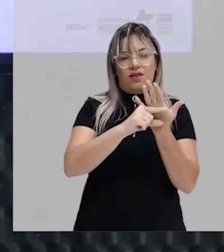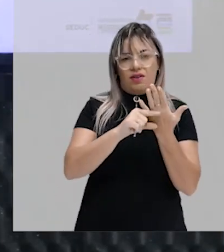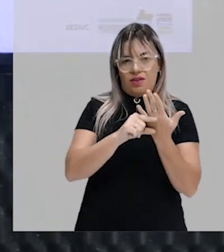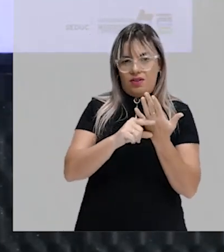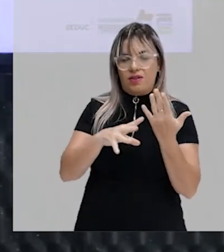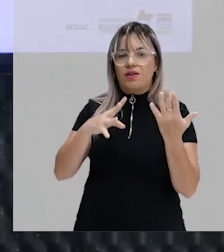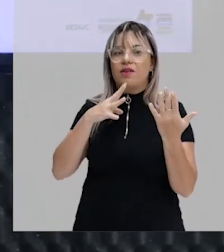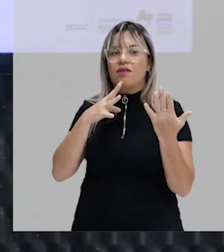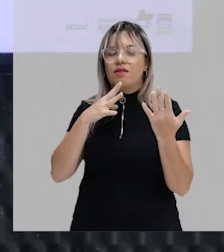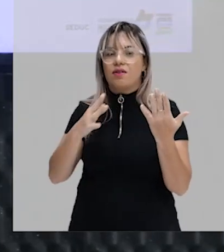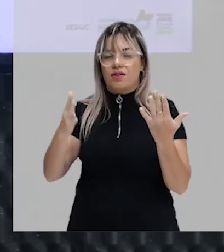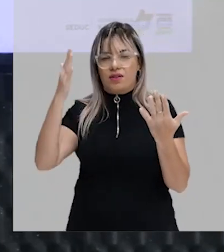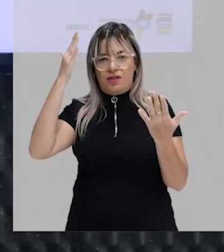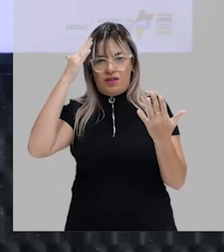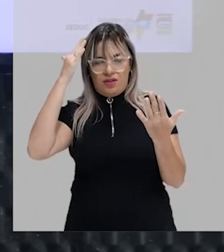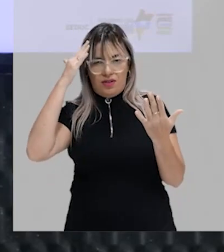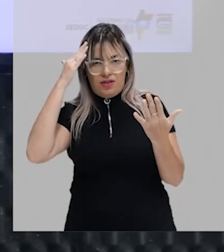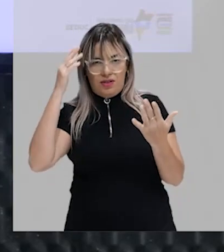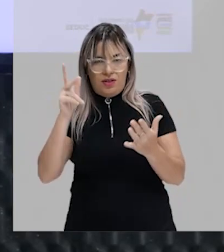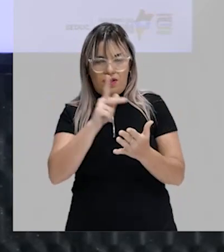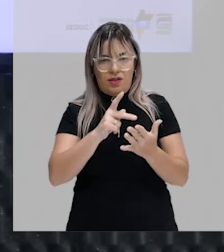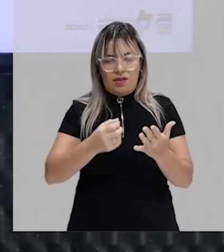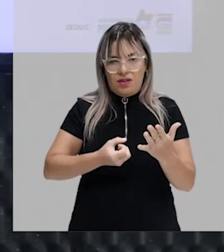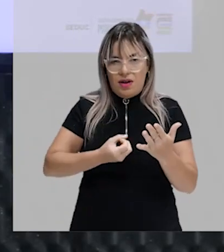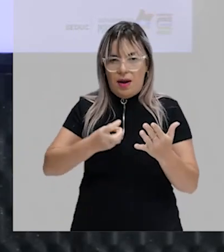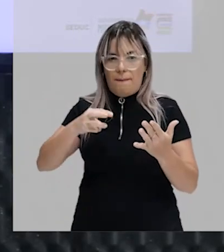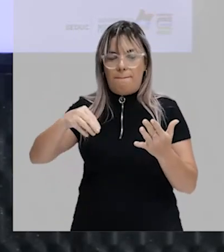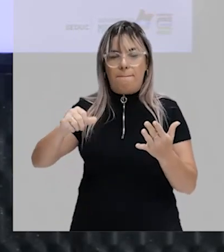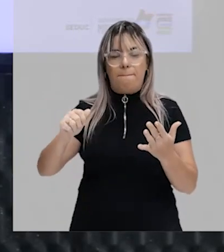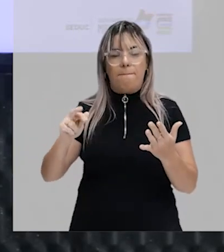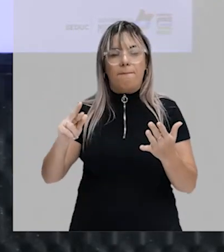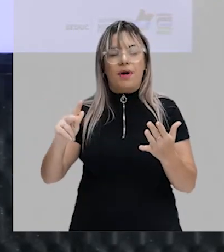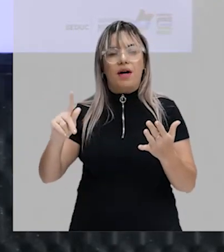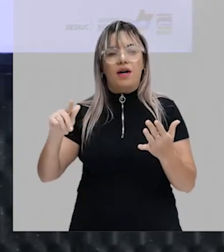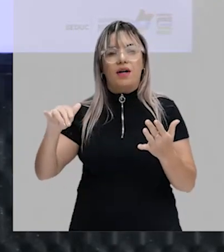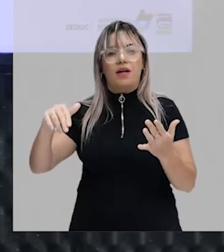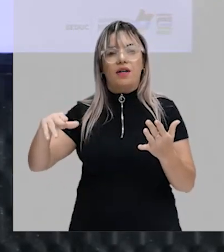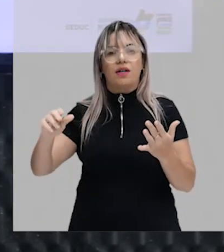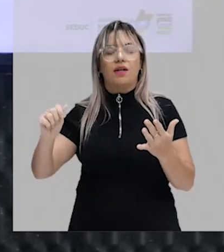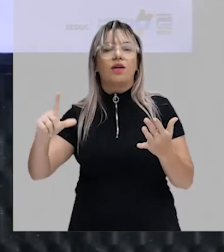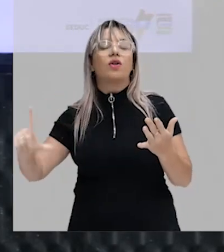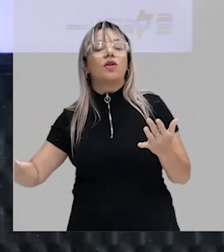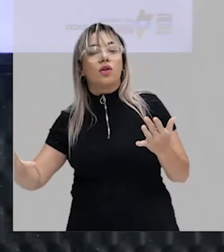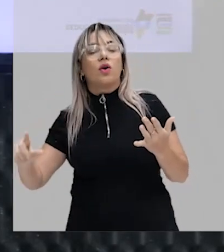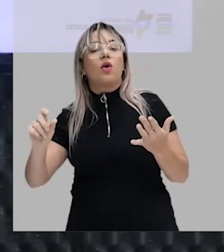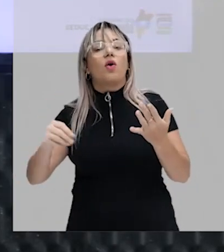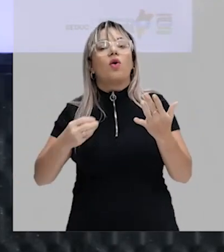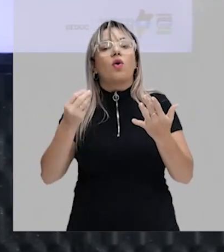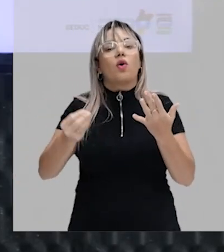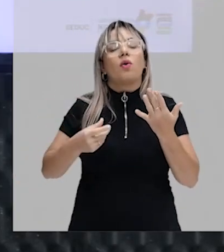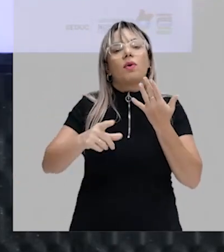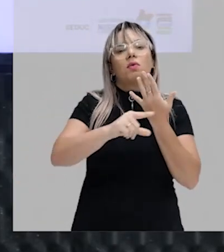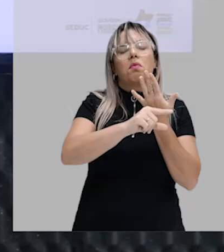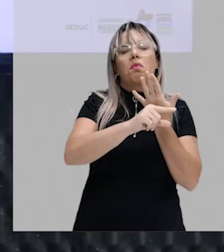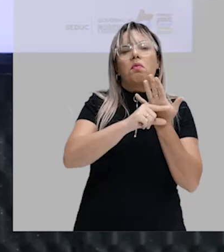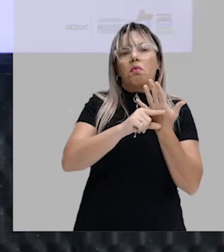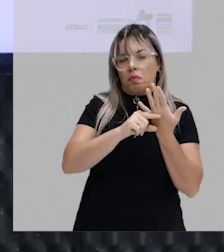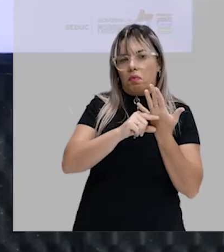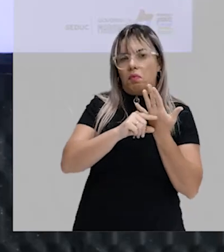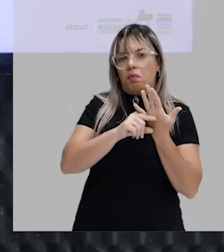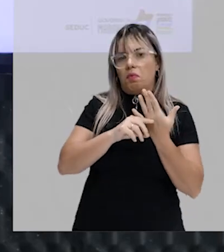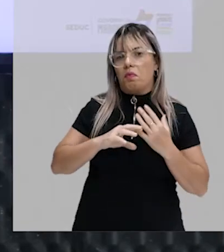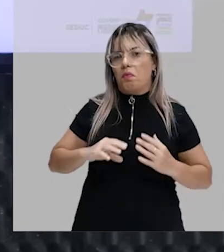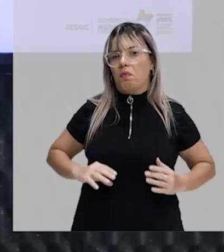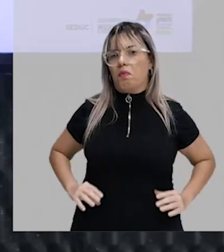trouxemos, entender mais ainda da poesia marginal e, claro, ver como é que esses autores se comportavam e o que eles